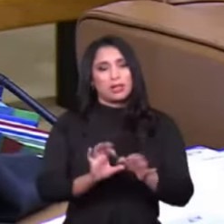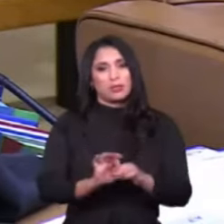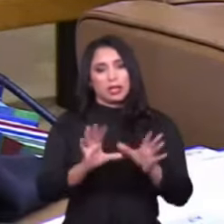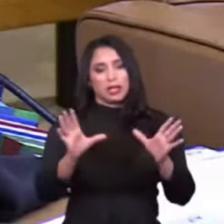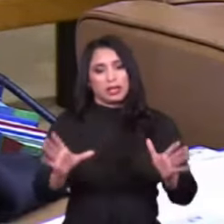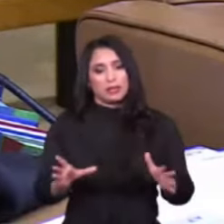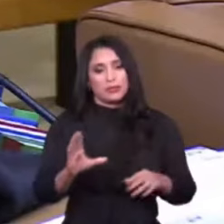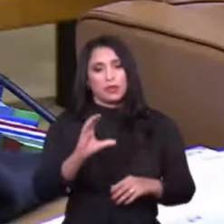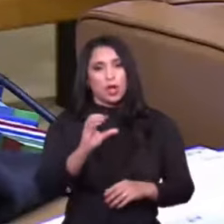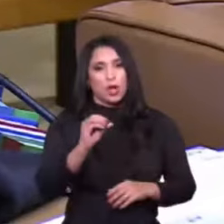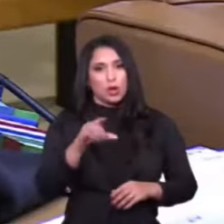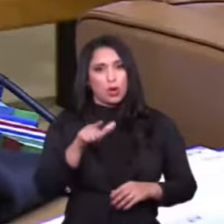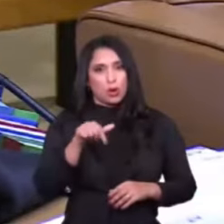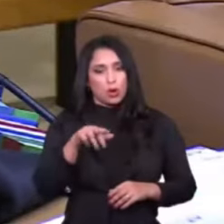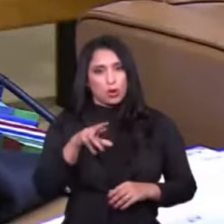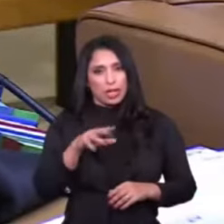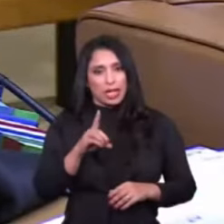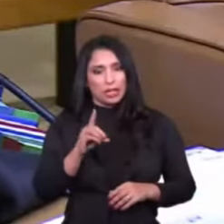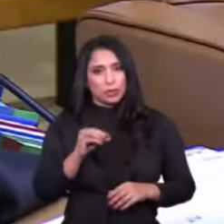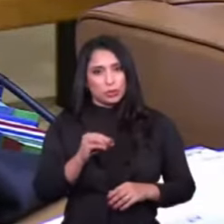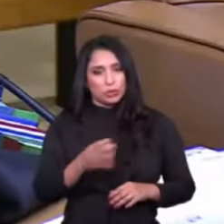de suicídios